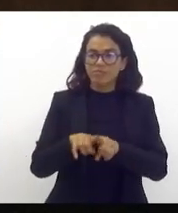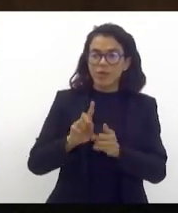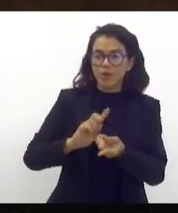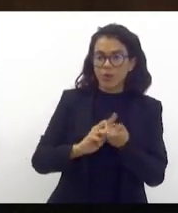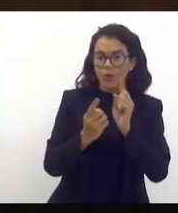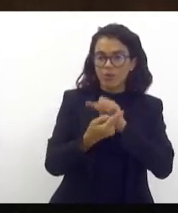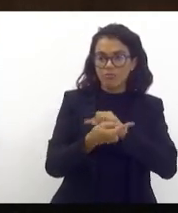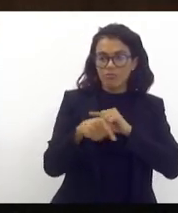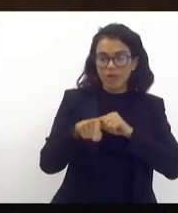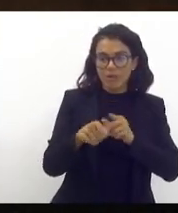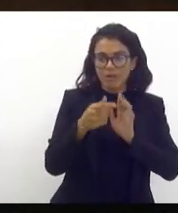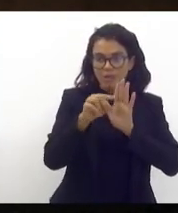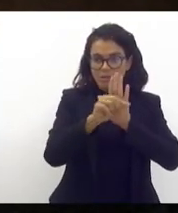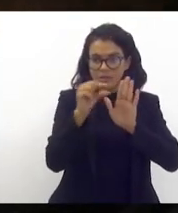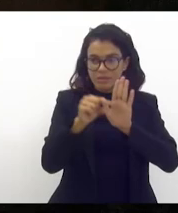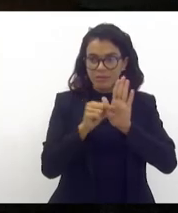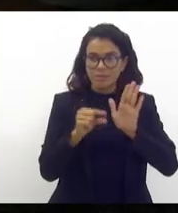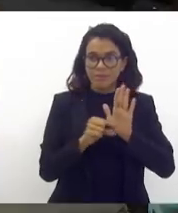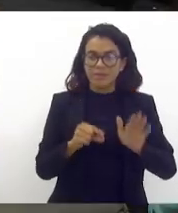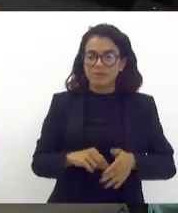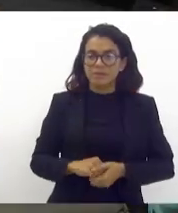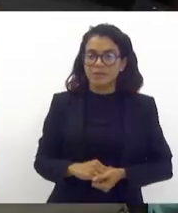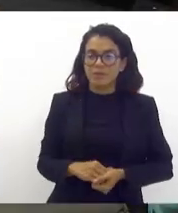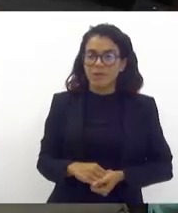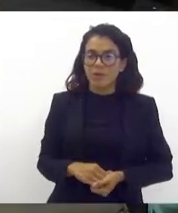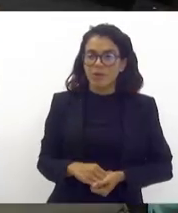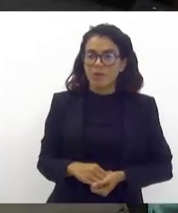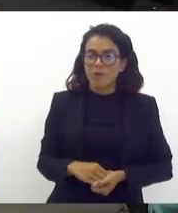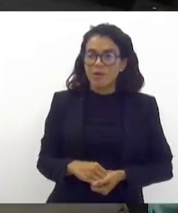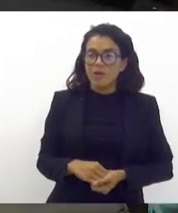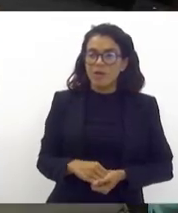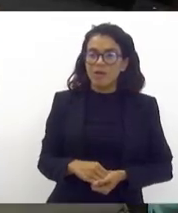contrário às demais emendas, presidente.